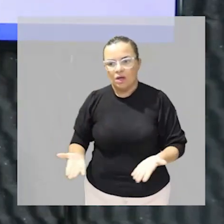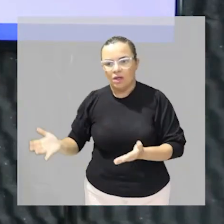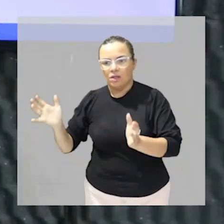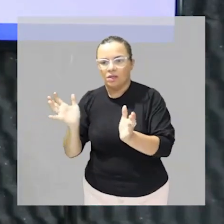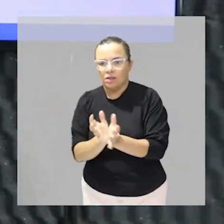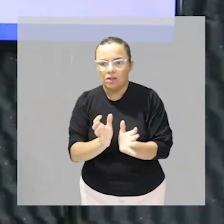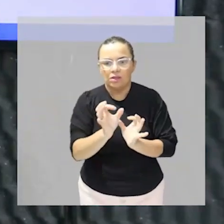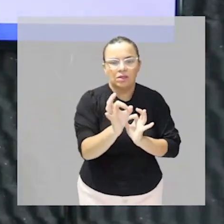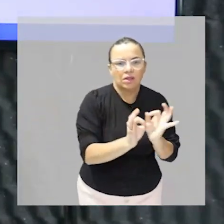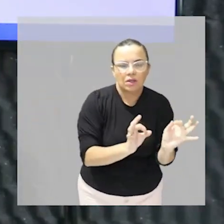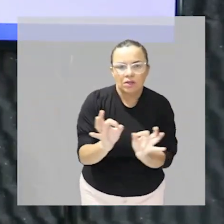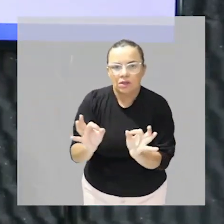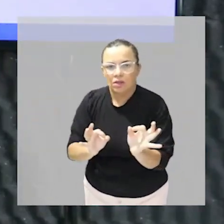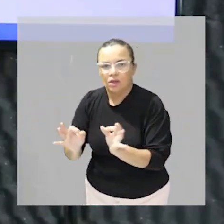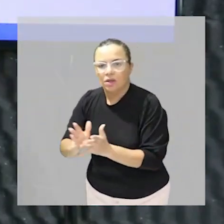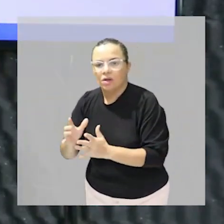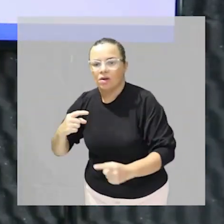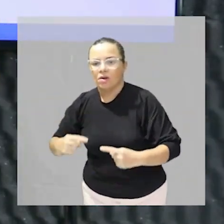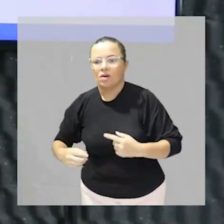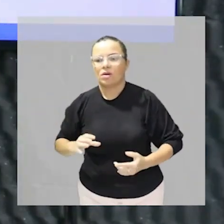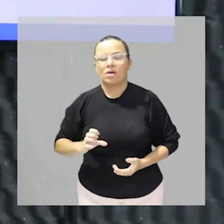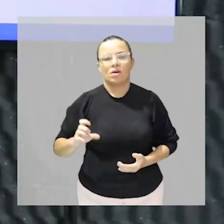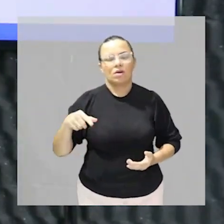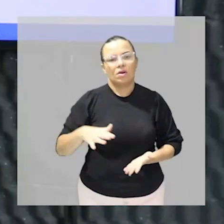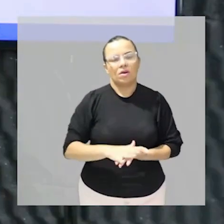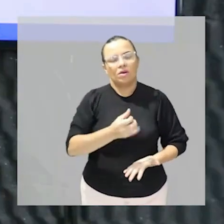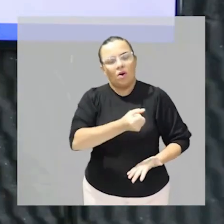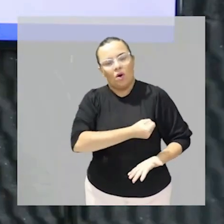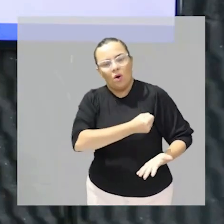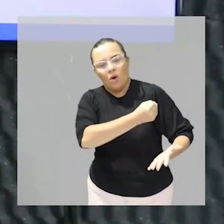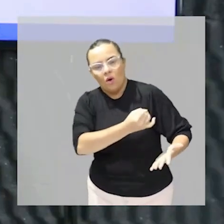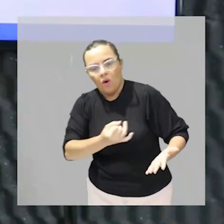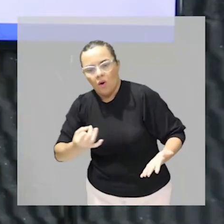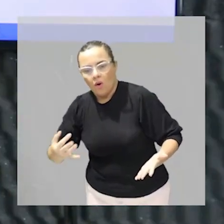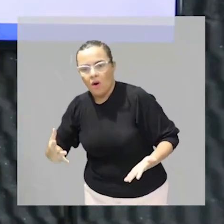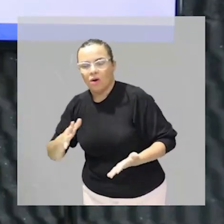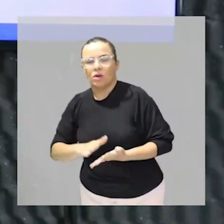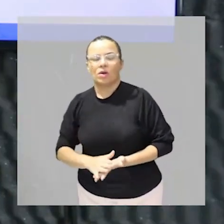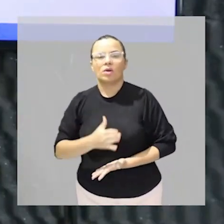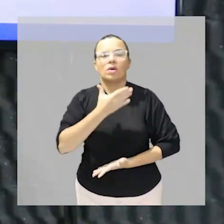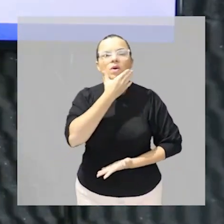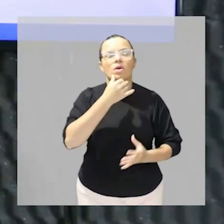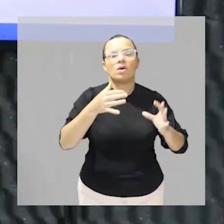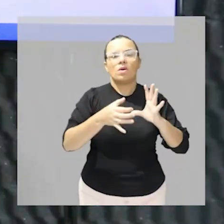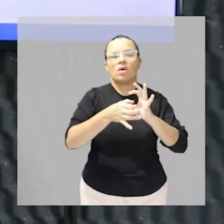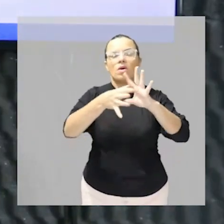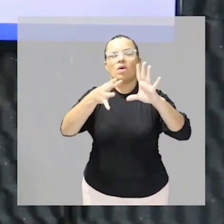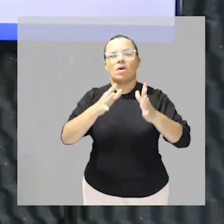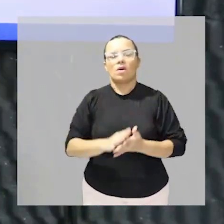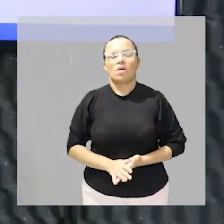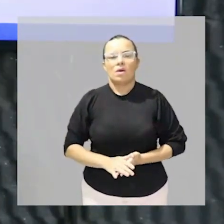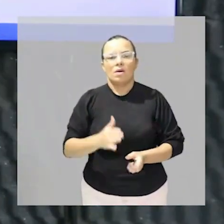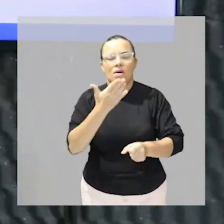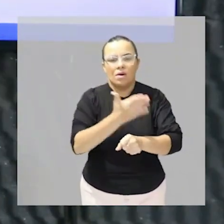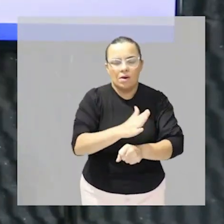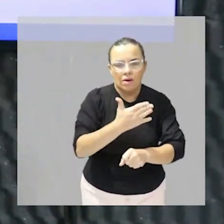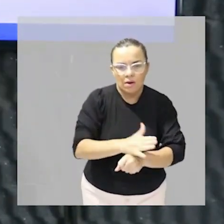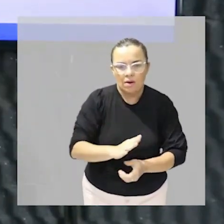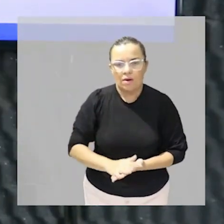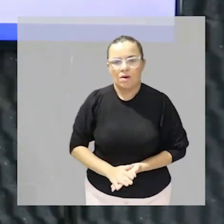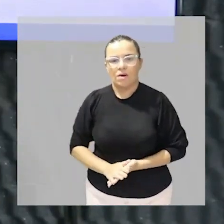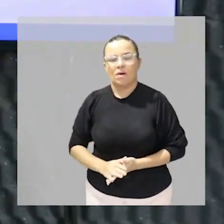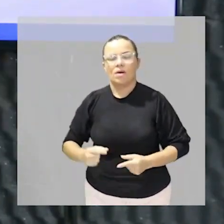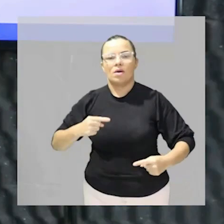né, Atenas, ali, o número de homens livres que exercem as suas funções políticas, que